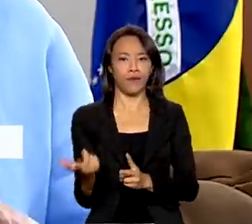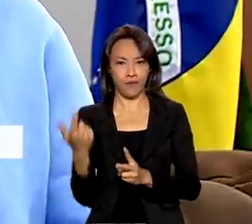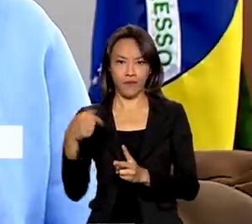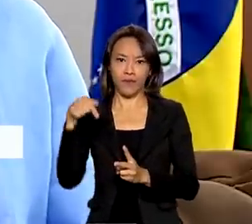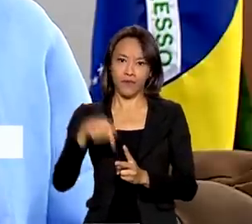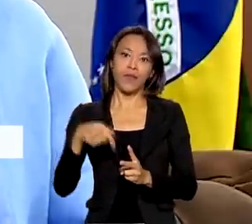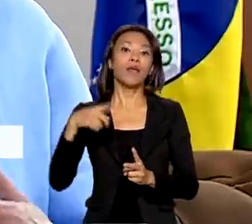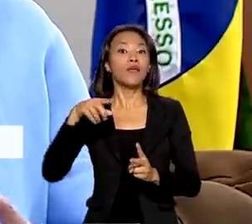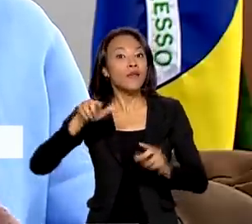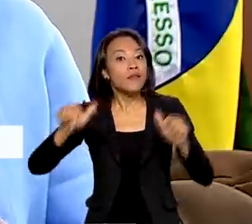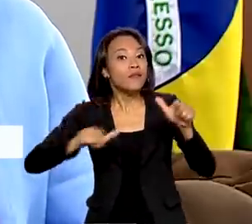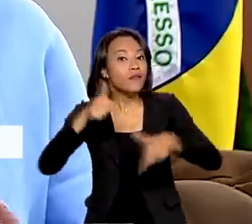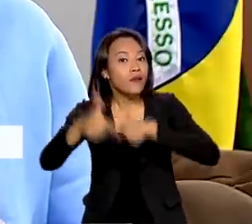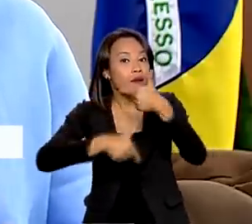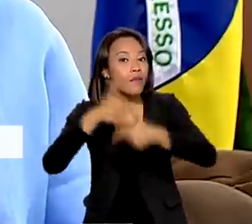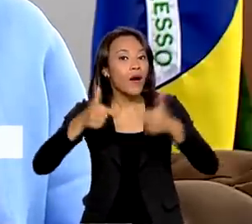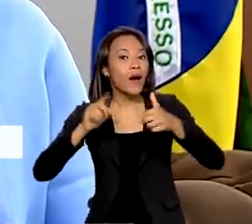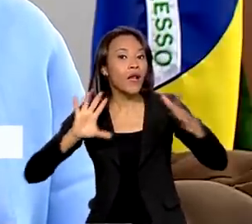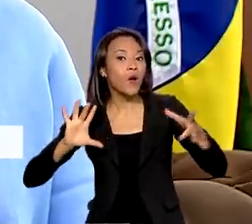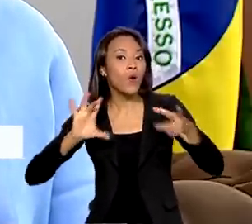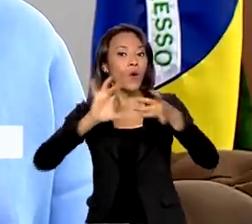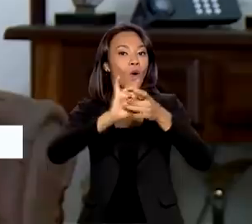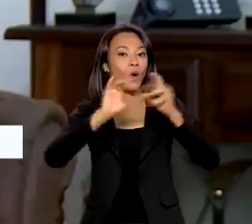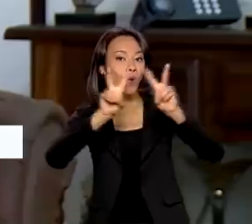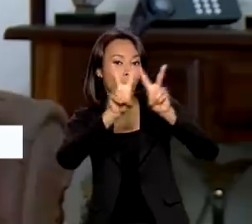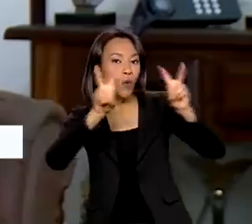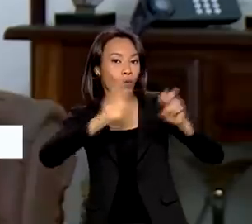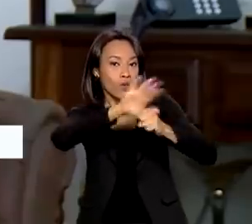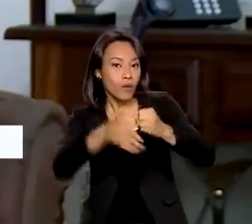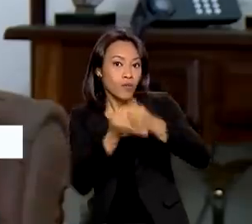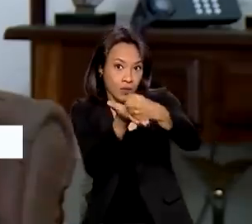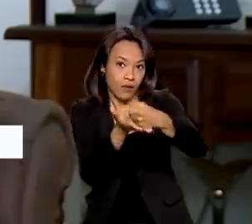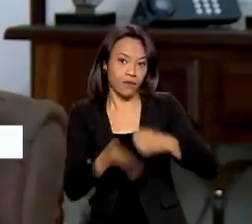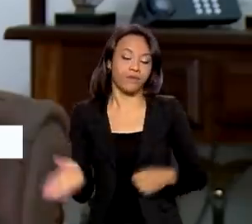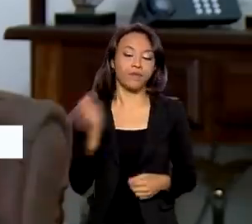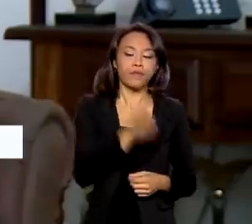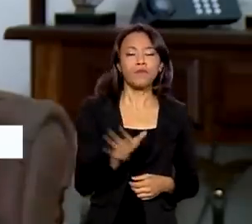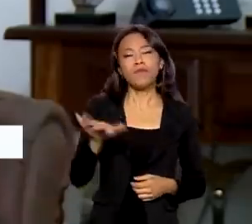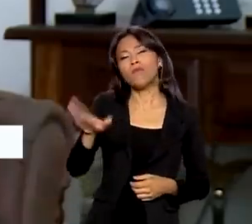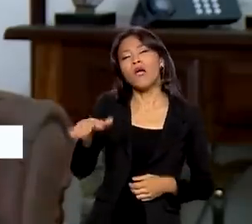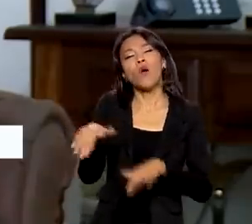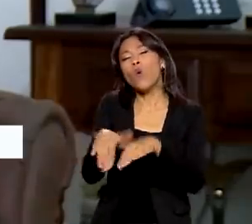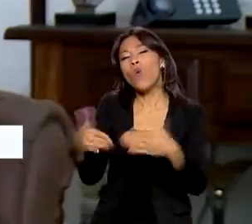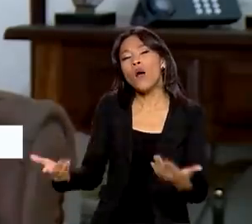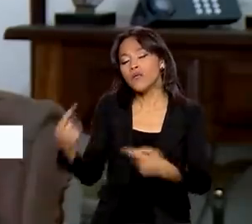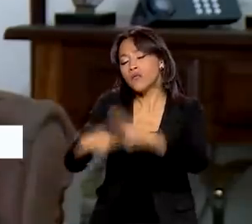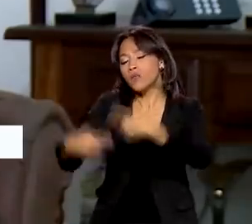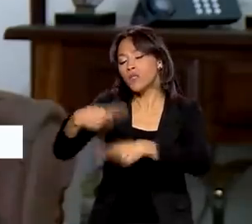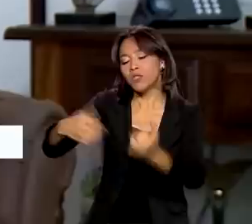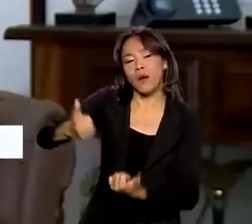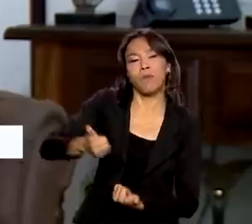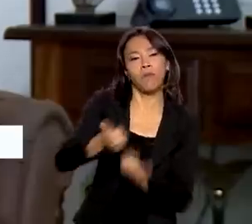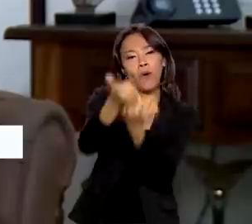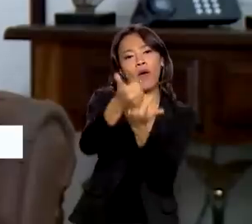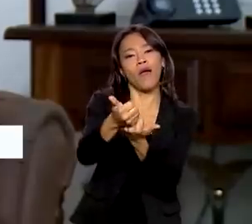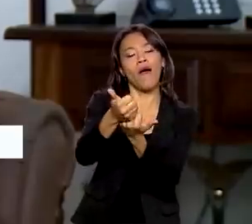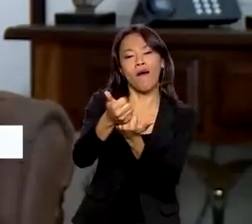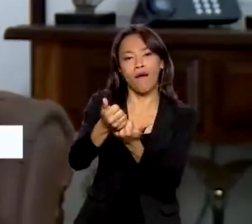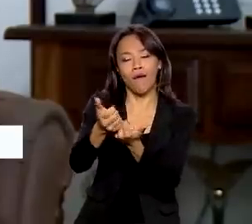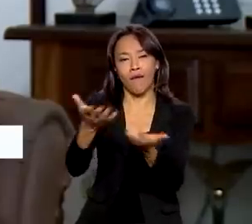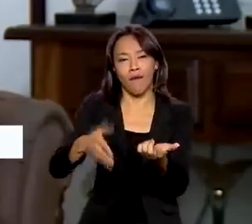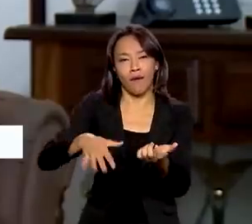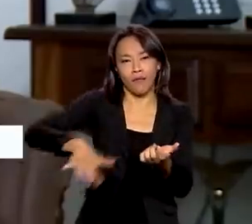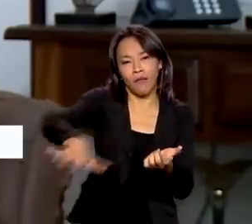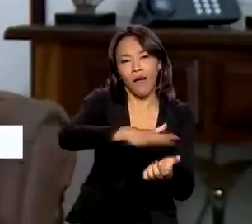aquilo que trabalha com agricultura sustentável e o ministério tem que políticas Para apoiar o desenvolvimento de agriculturas mais sustentáveis